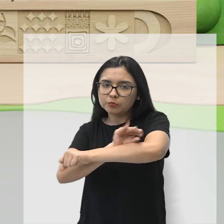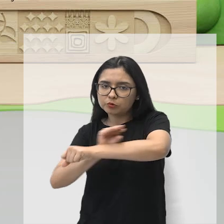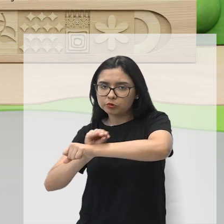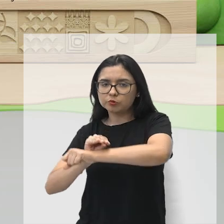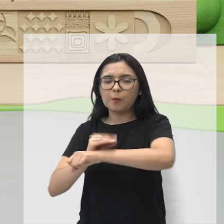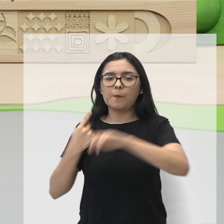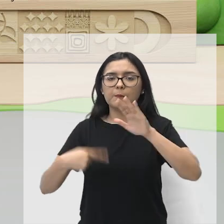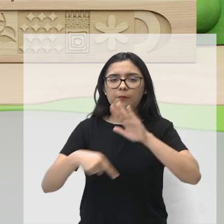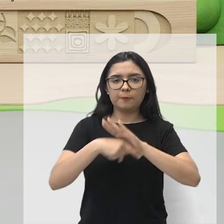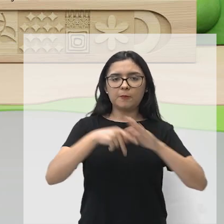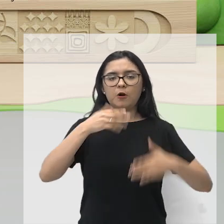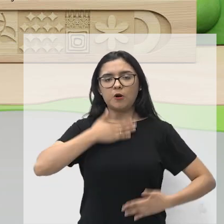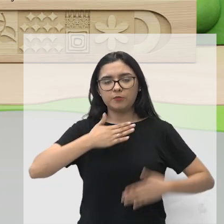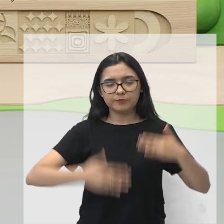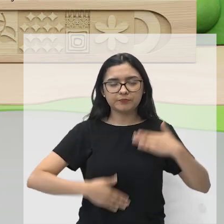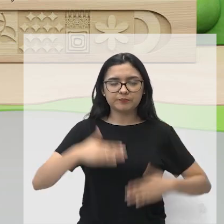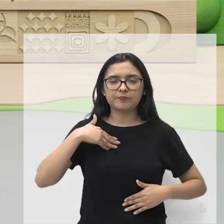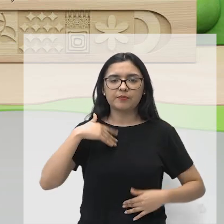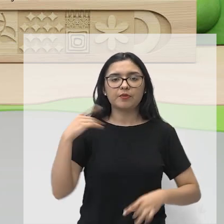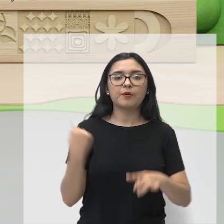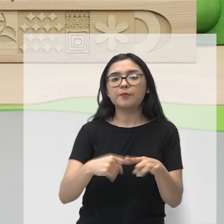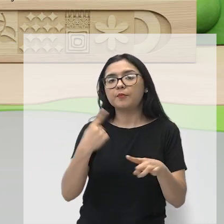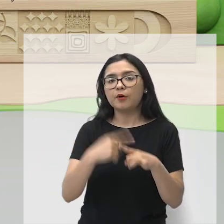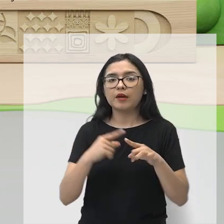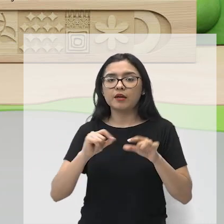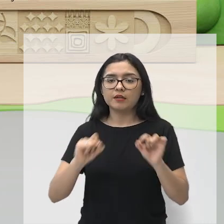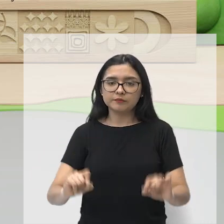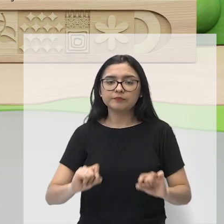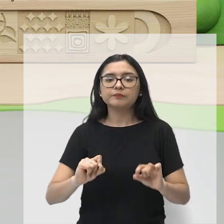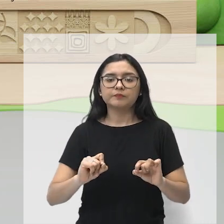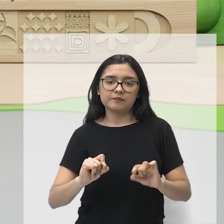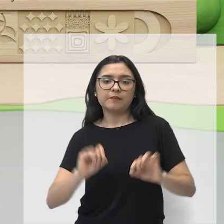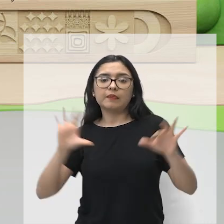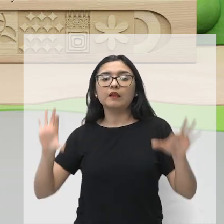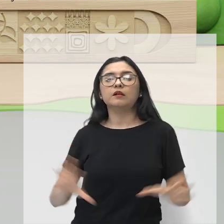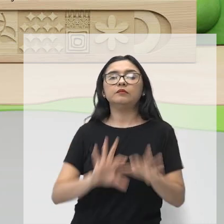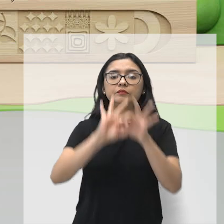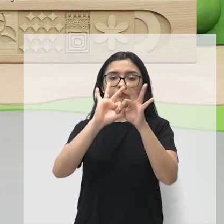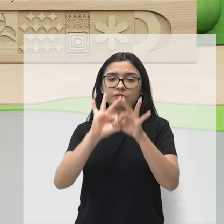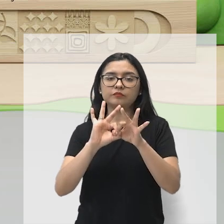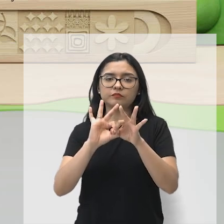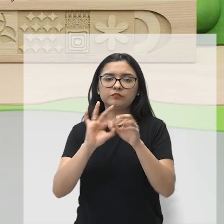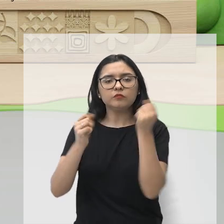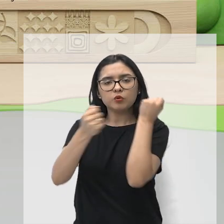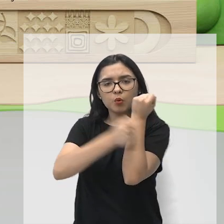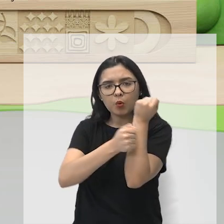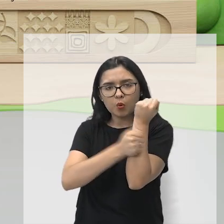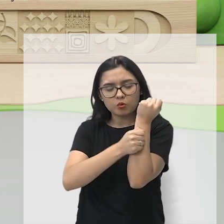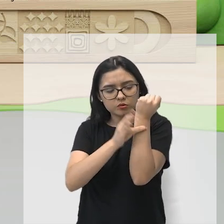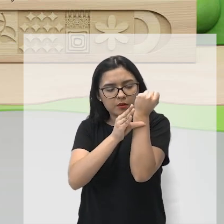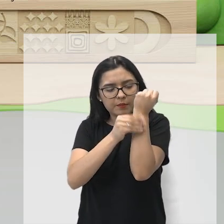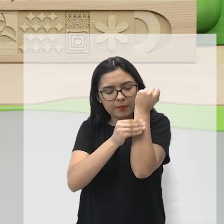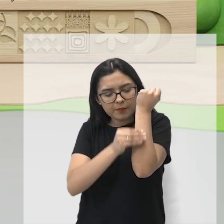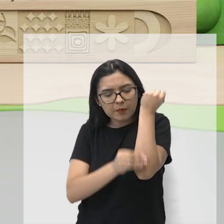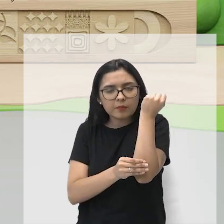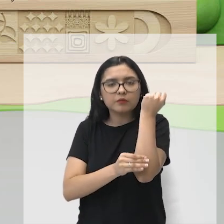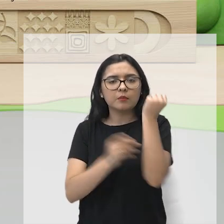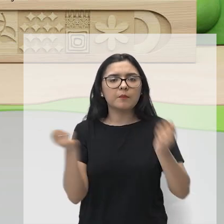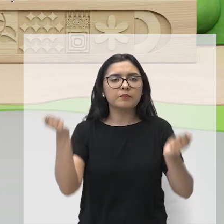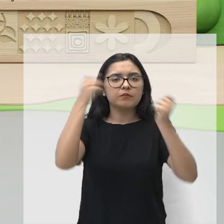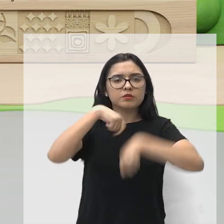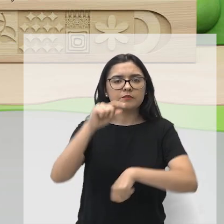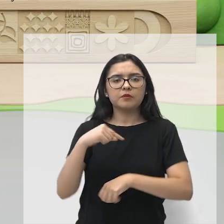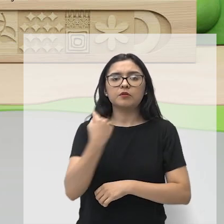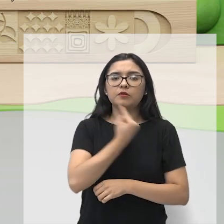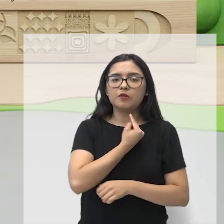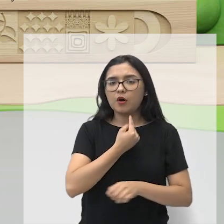músculos, certo? Porque eles que se ligam aos nossos ossos para que a gente consiga realizar